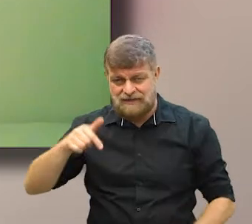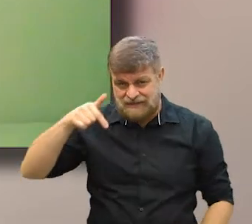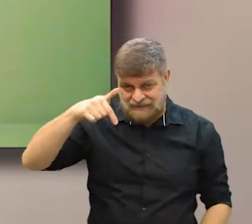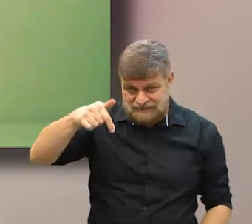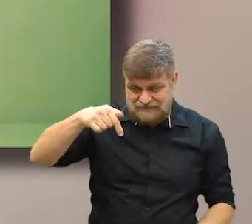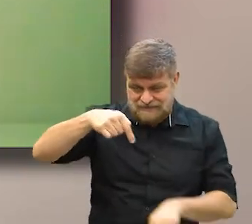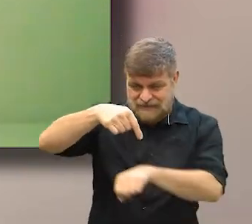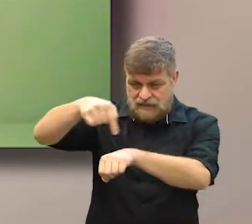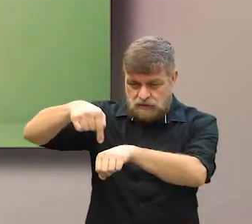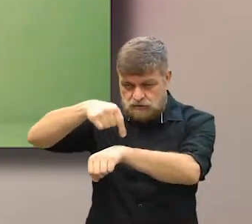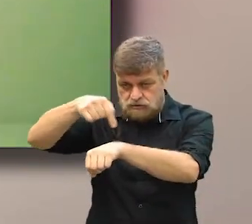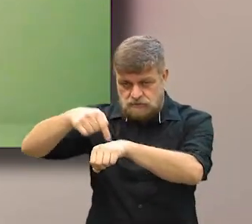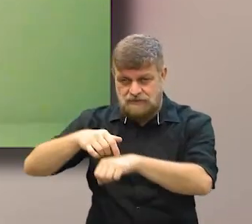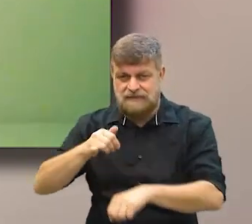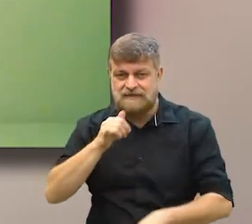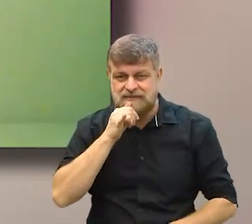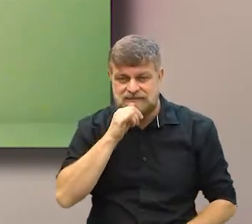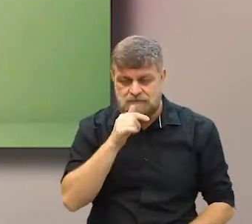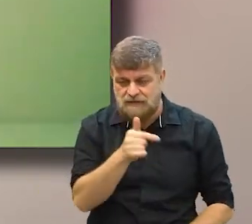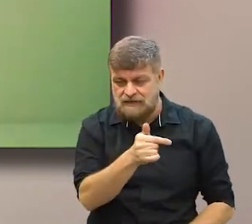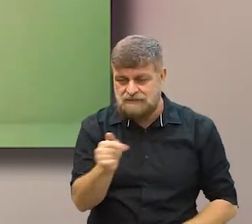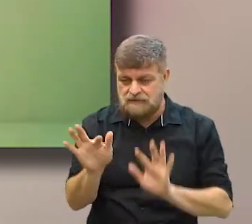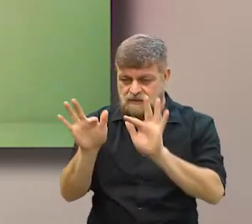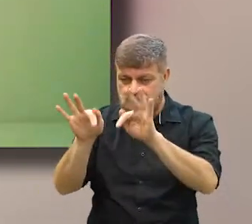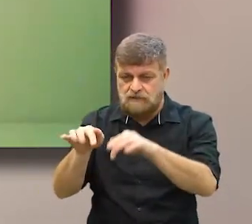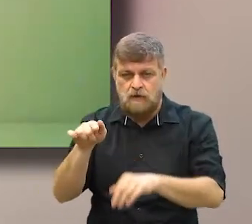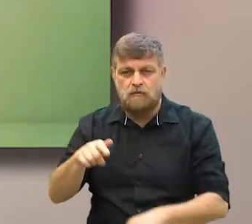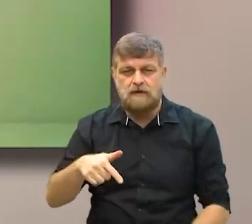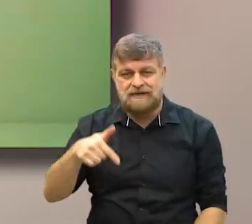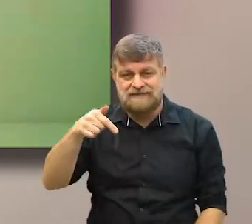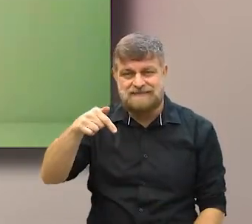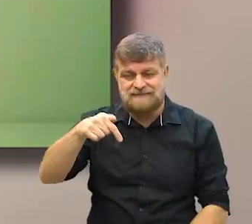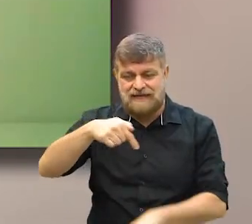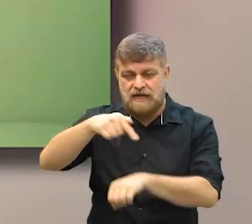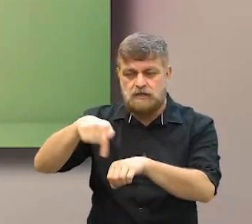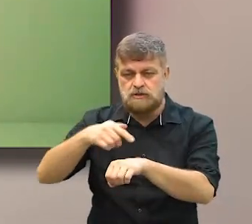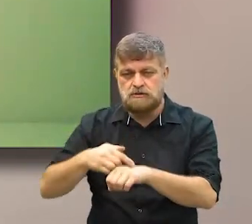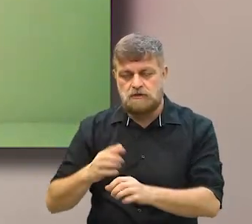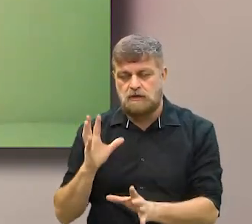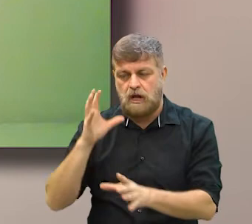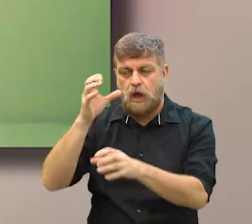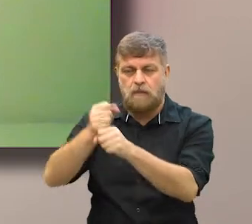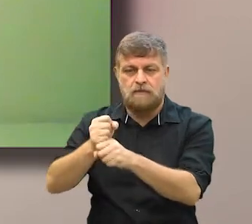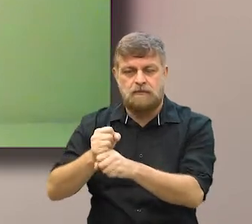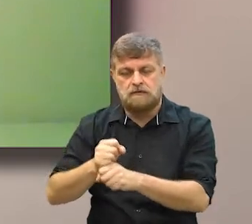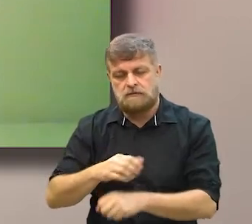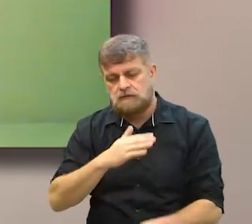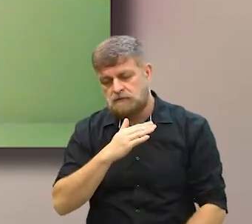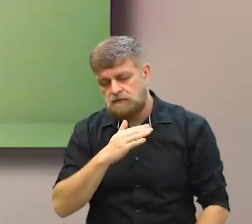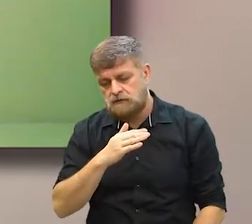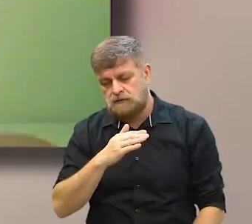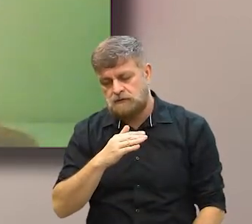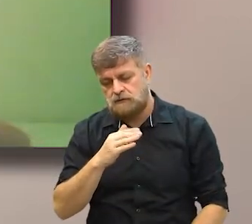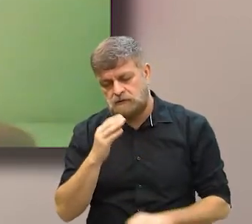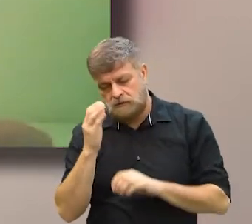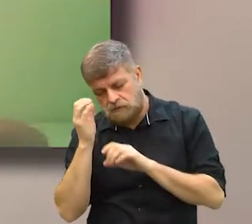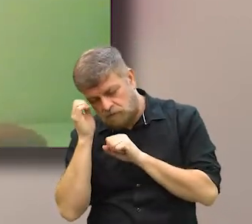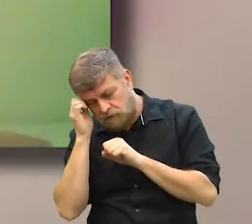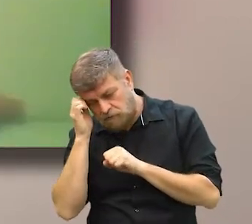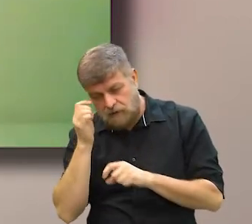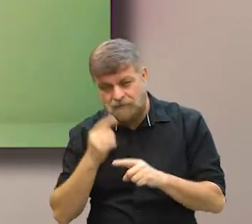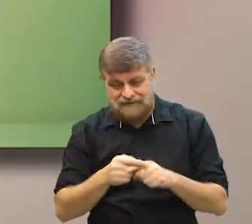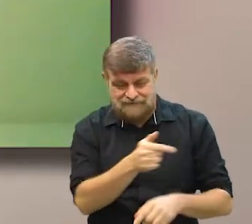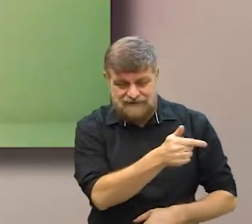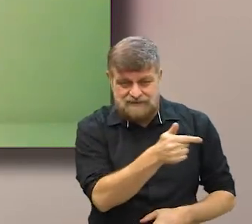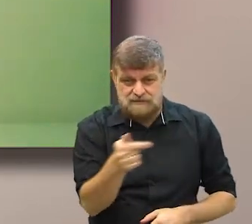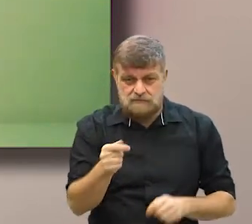variar em até 7 horas. Quer dizer, durante o final de semana, ele pode dormir 7 horas a mais do que ele dorme durante a semana.